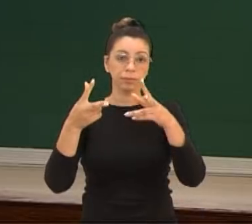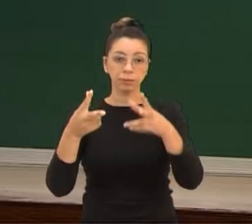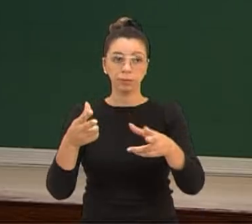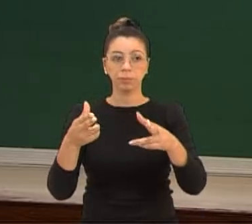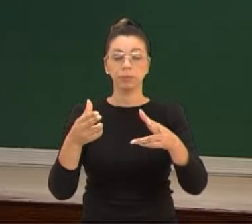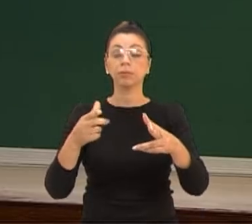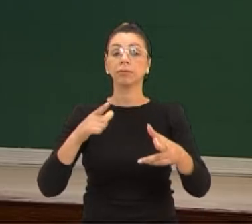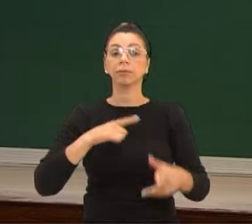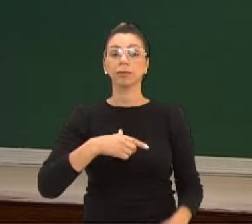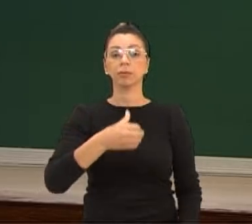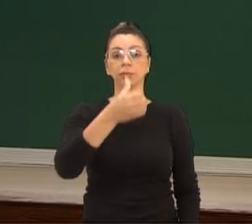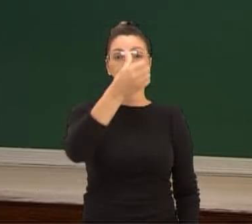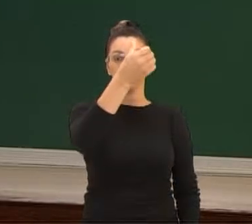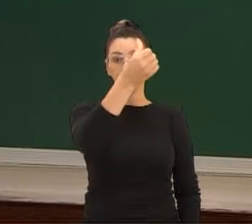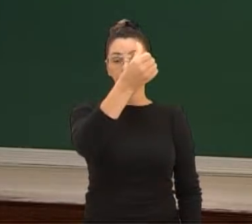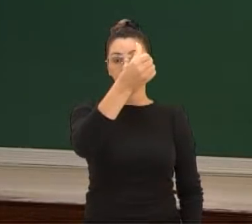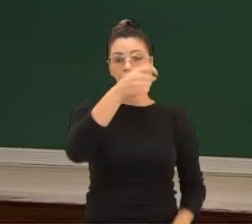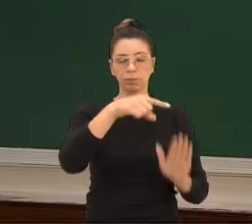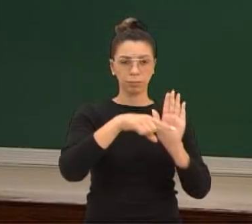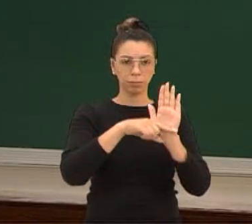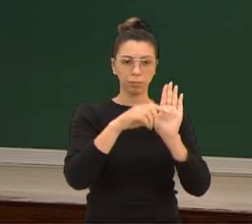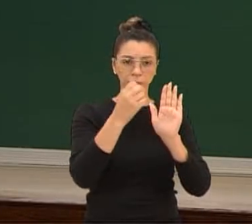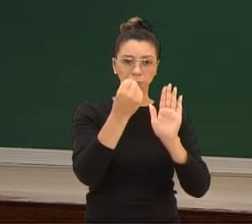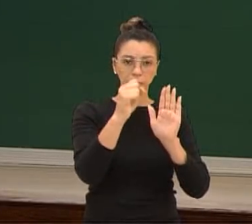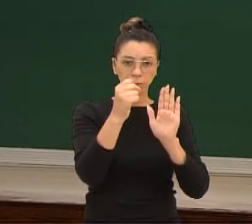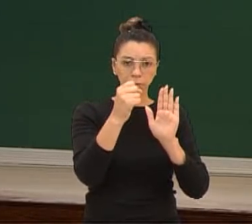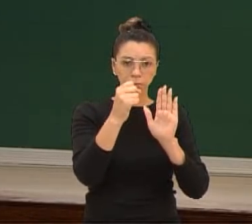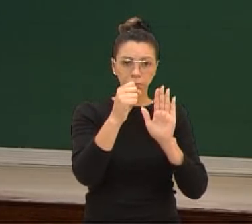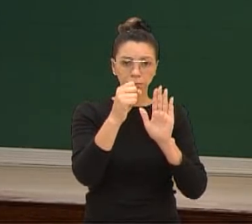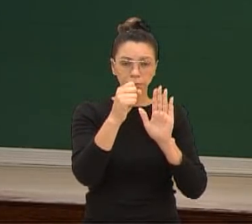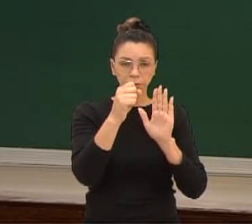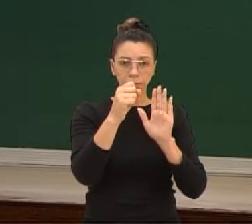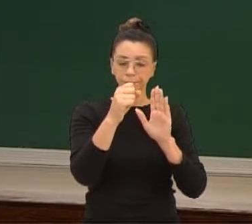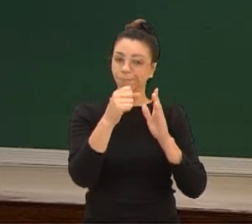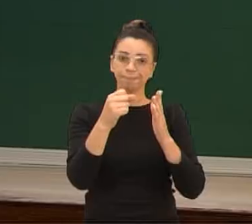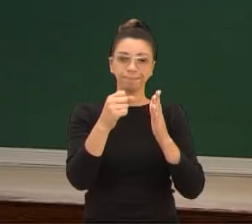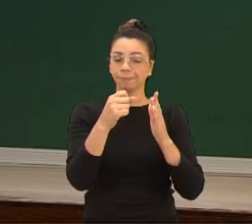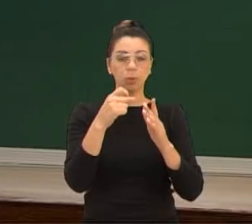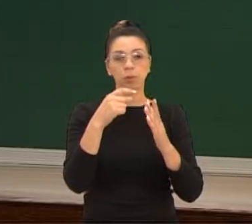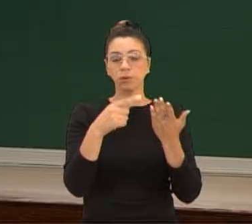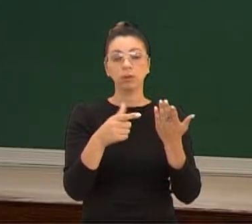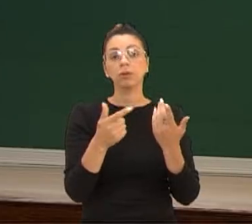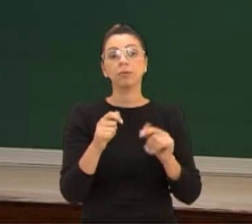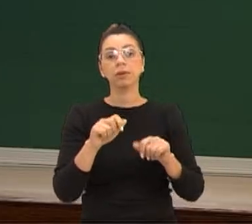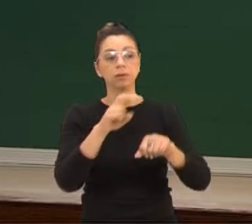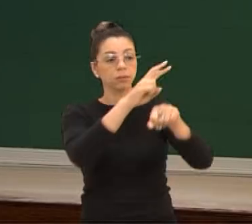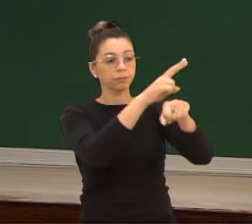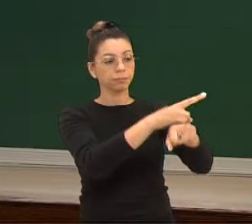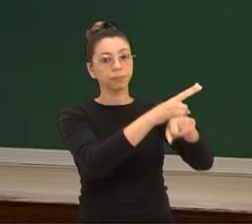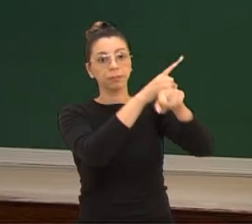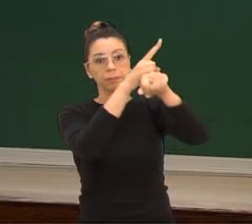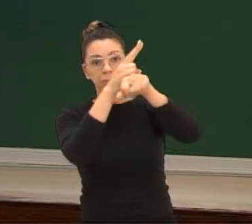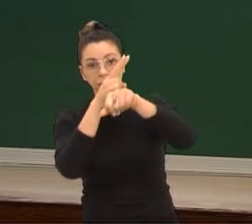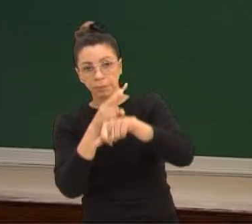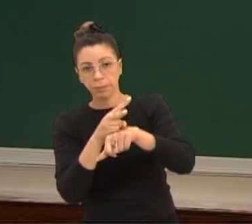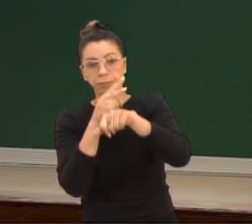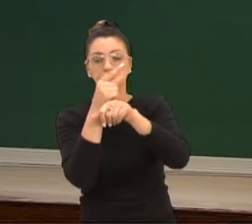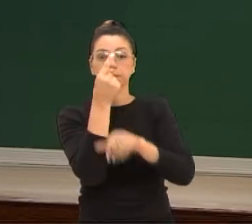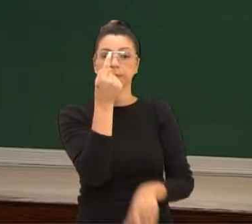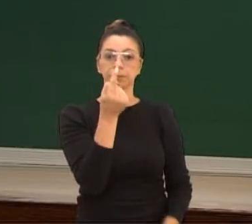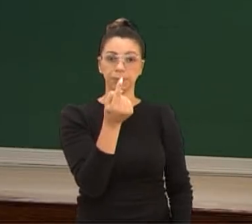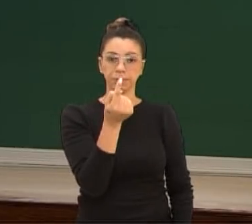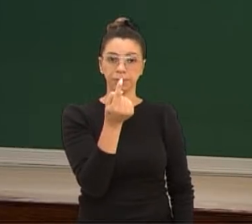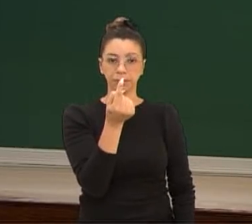tenho 6 menos 8. Gente, dá para tirar 8 de 6? Também não. Então, eu tenho que correr lá no vizinho, pedir uma casinha, um